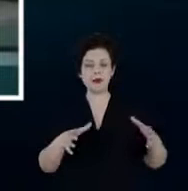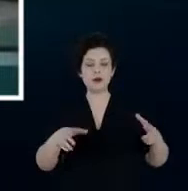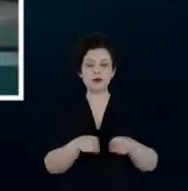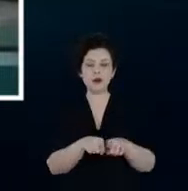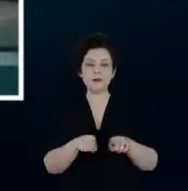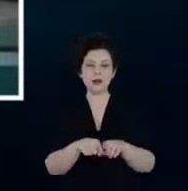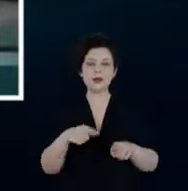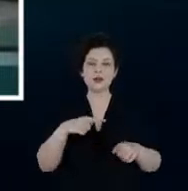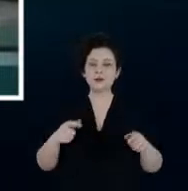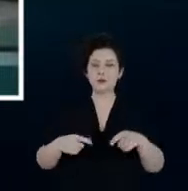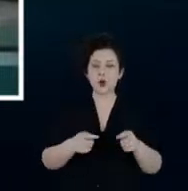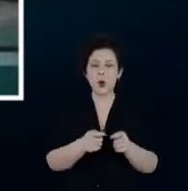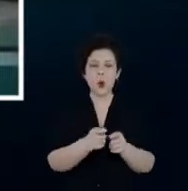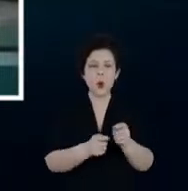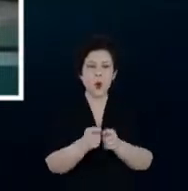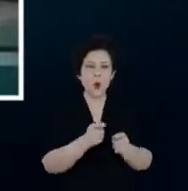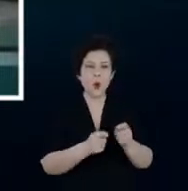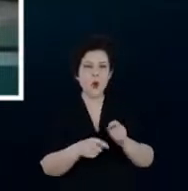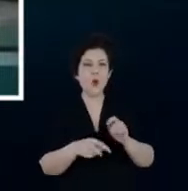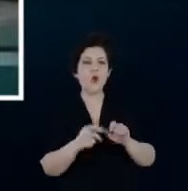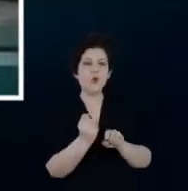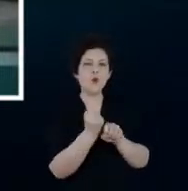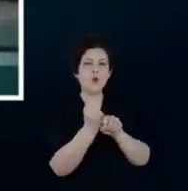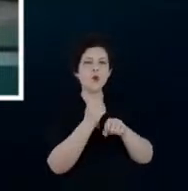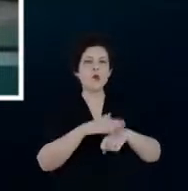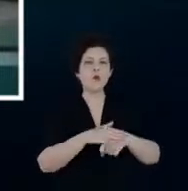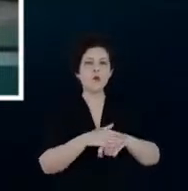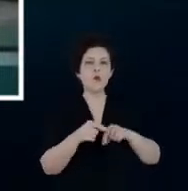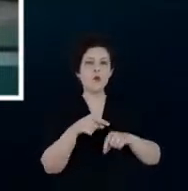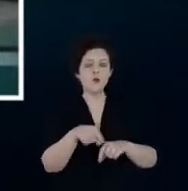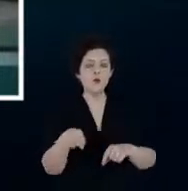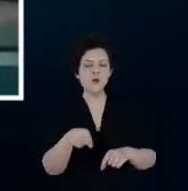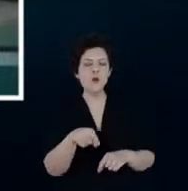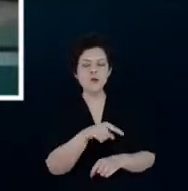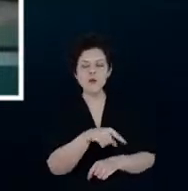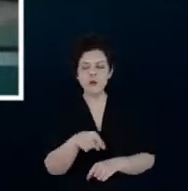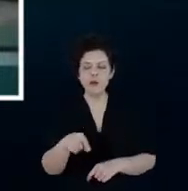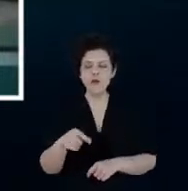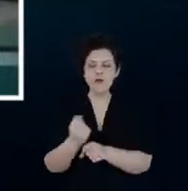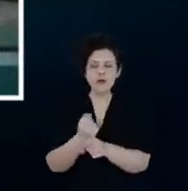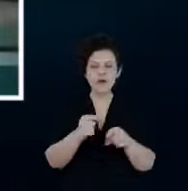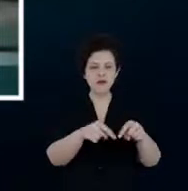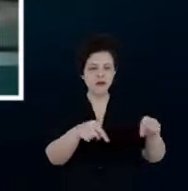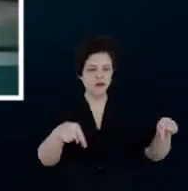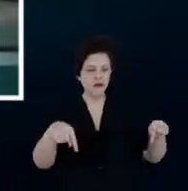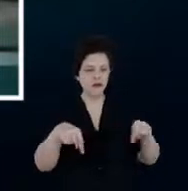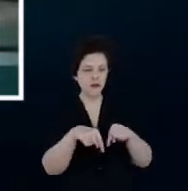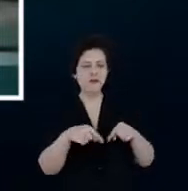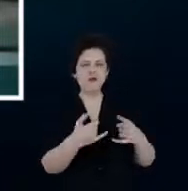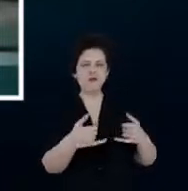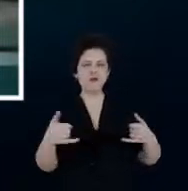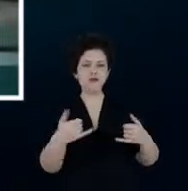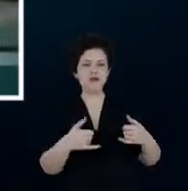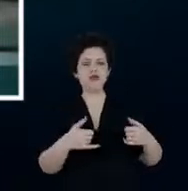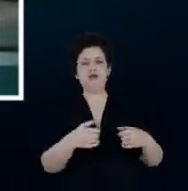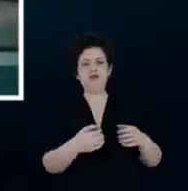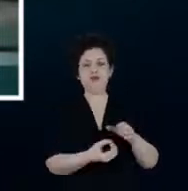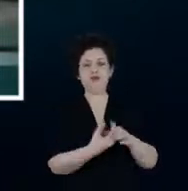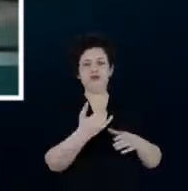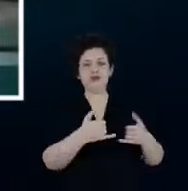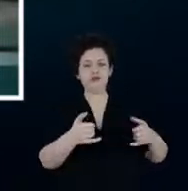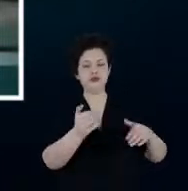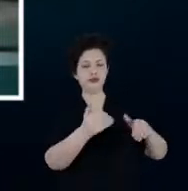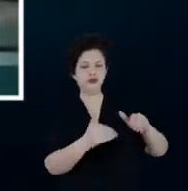condições econômicas para construir essas usinas com armazenamento de baterias.